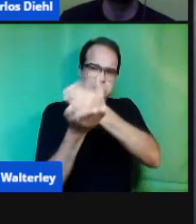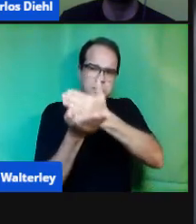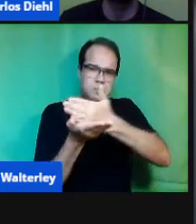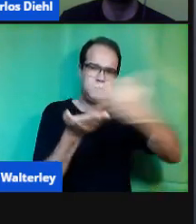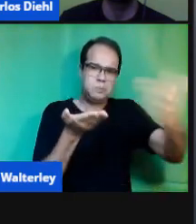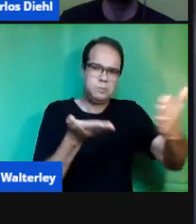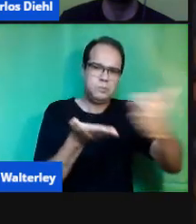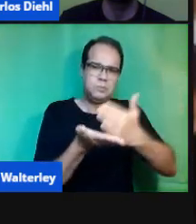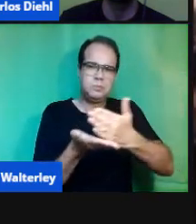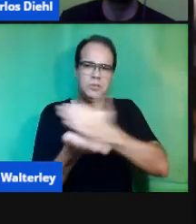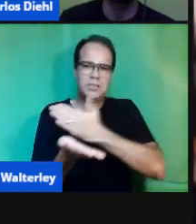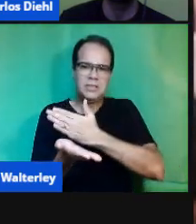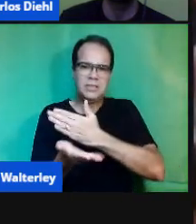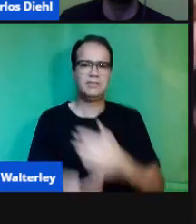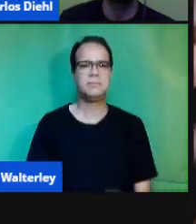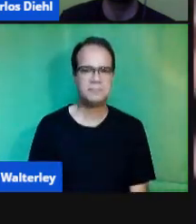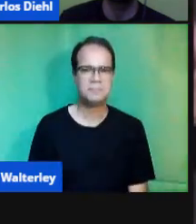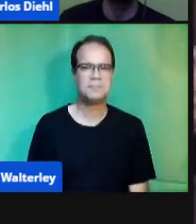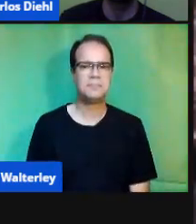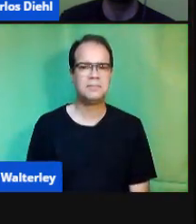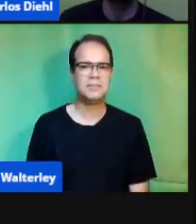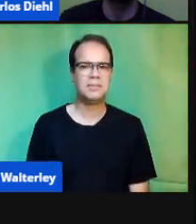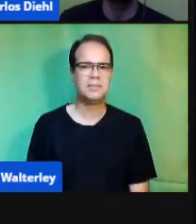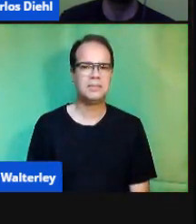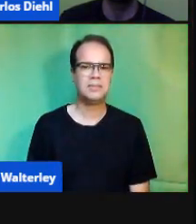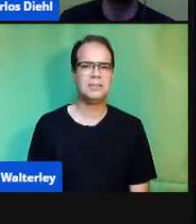Isso é absurdo! Dá lugar a um abismo.